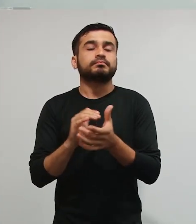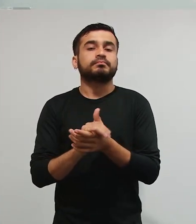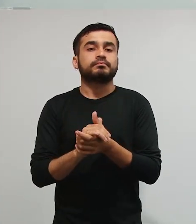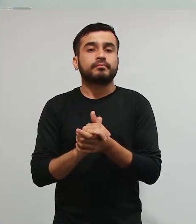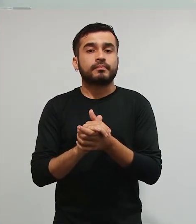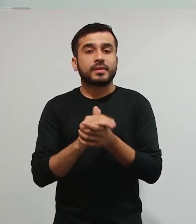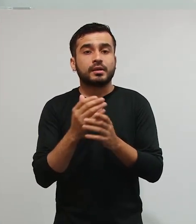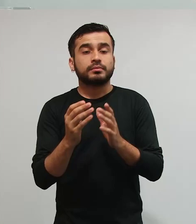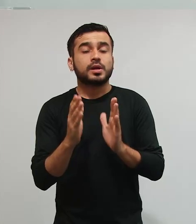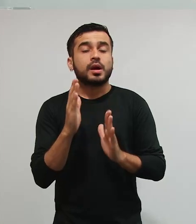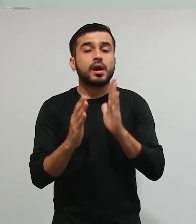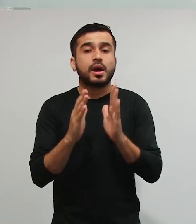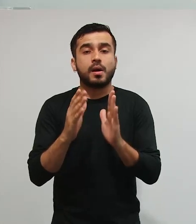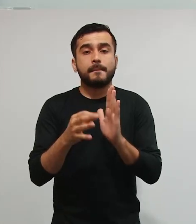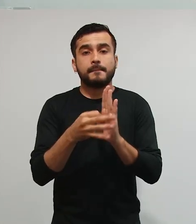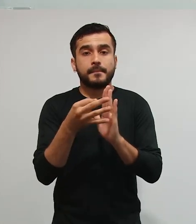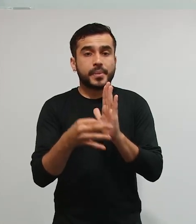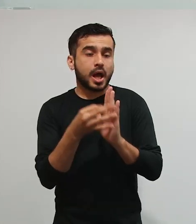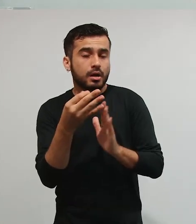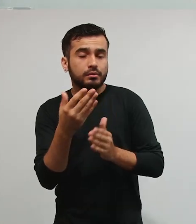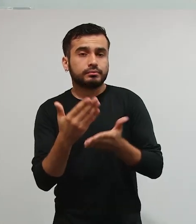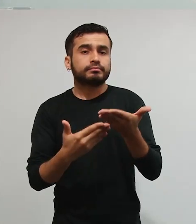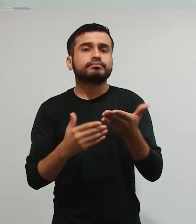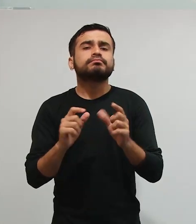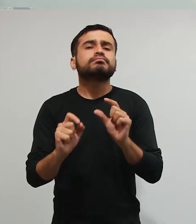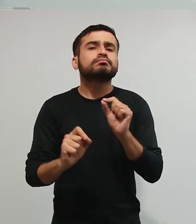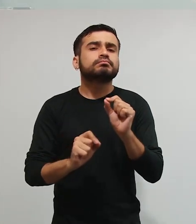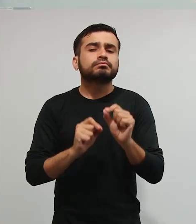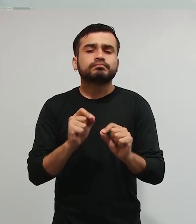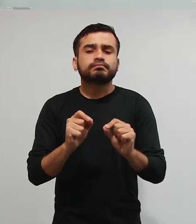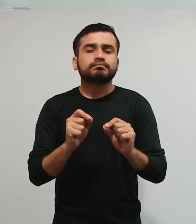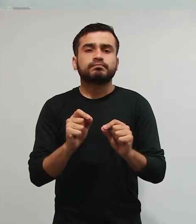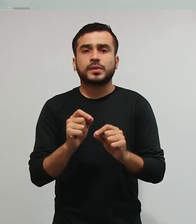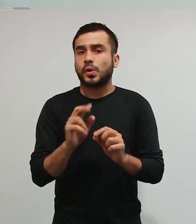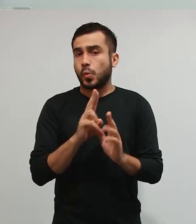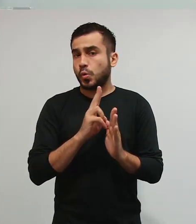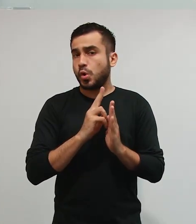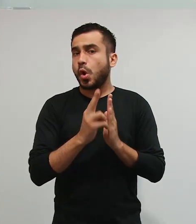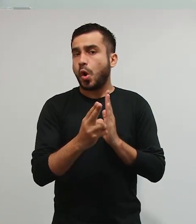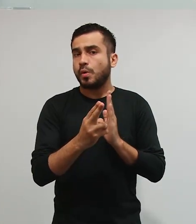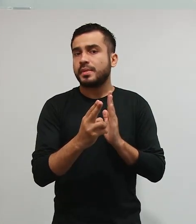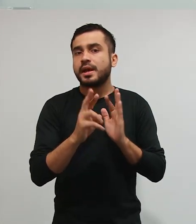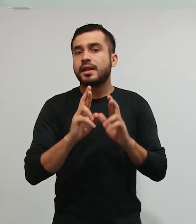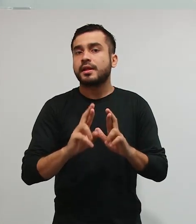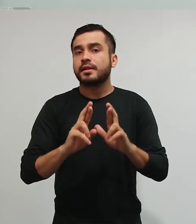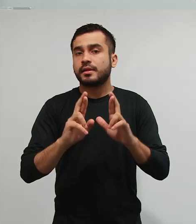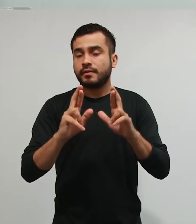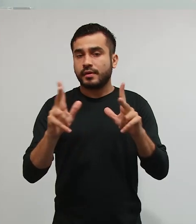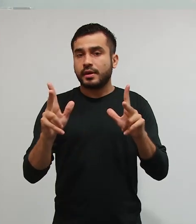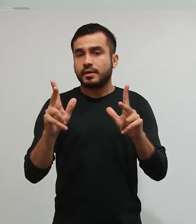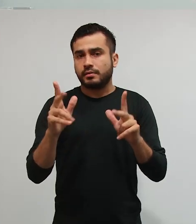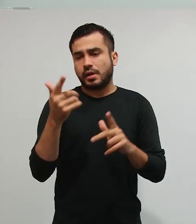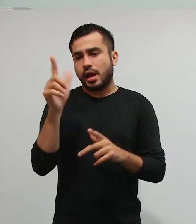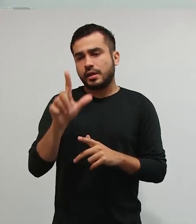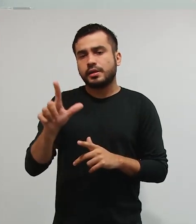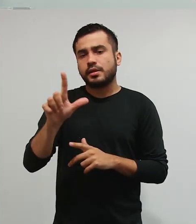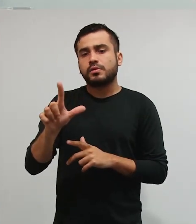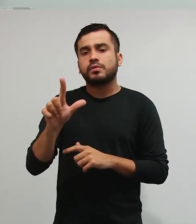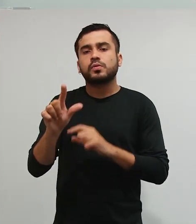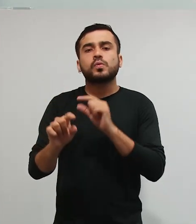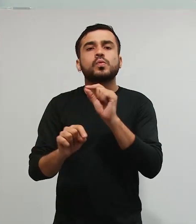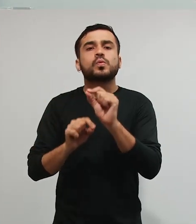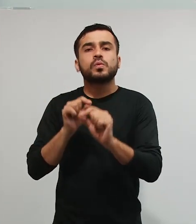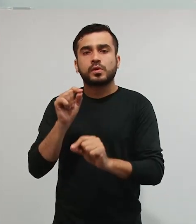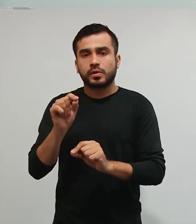As considerações provisórias, elas geralmente não recebem esse nome. Na maior parte da literatura,